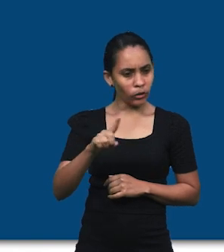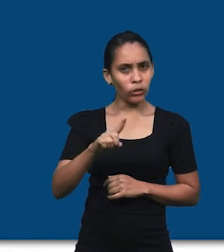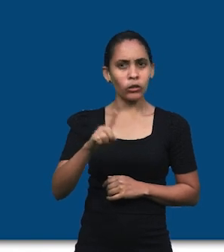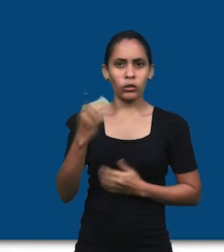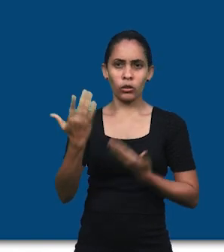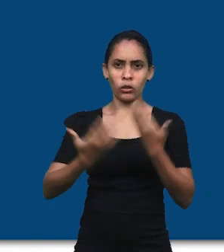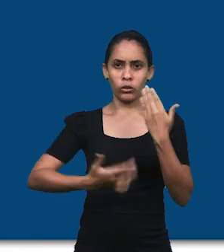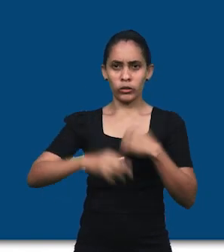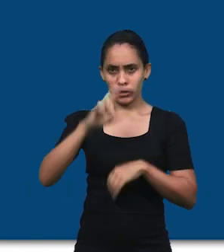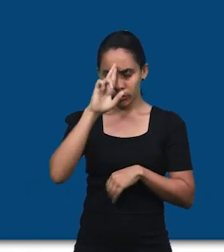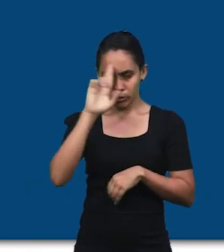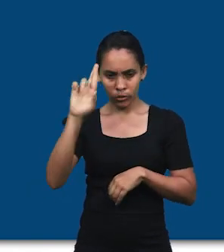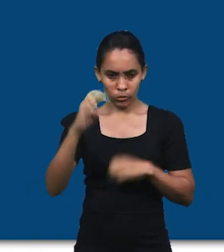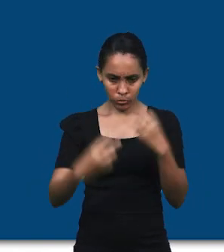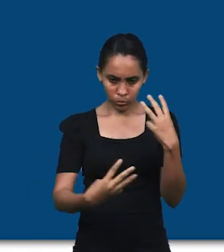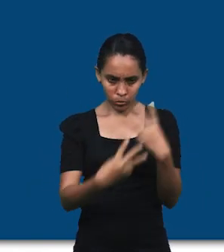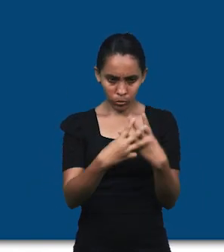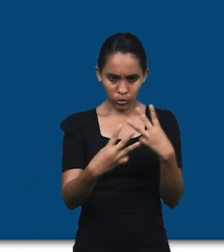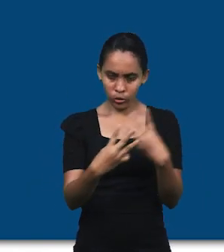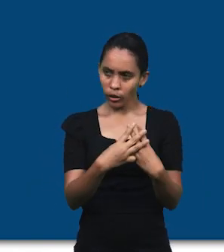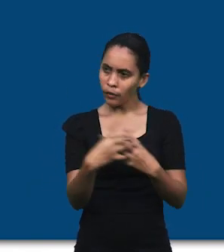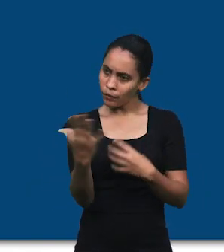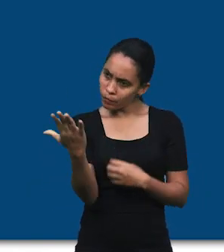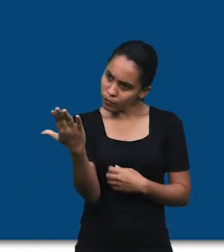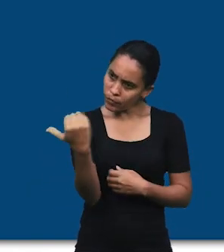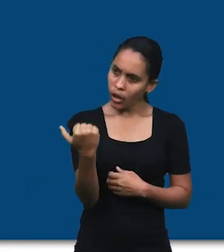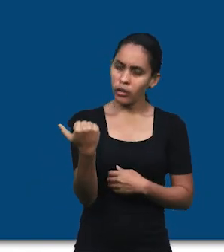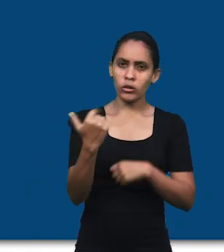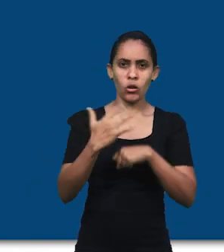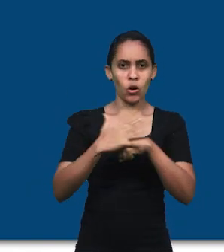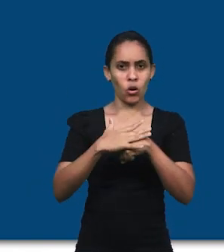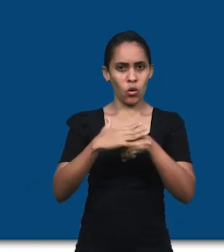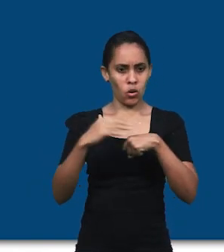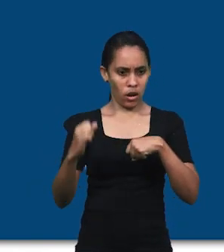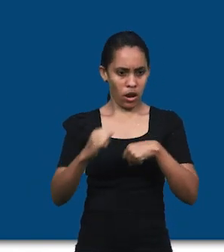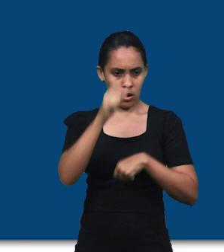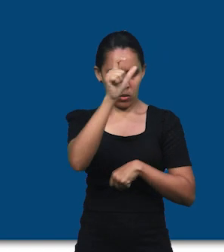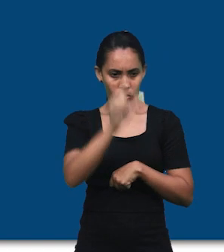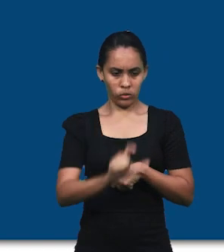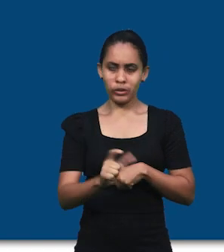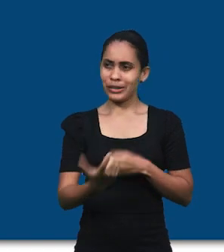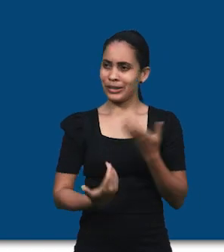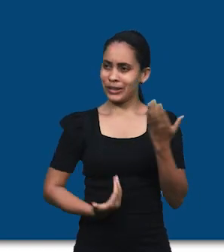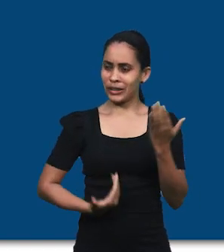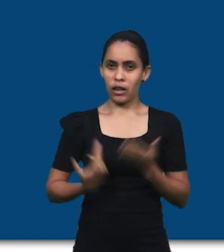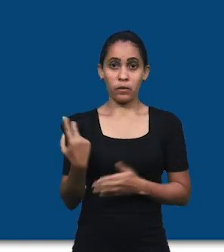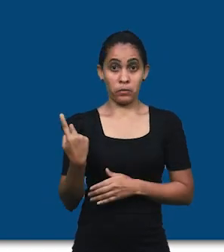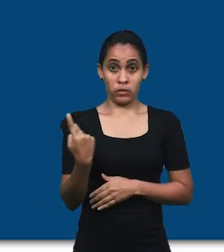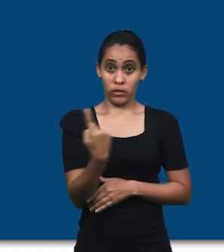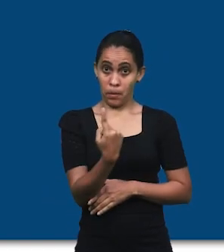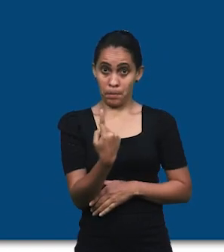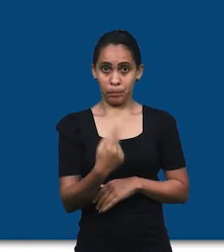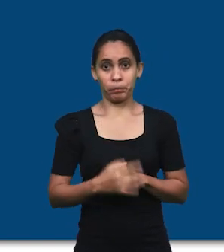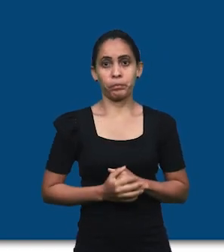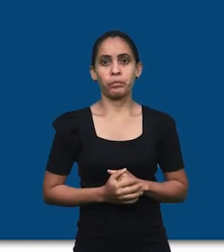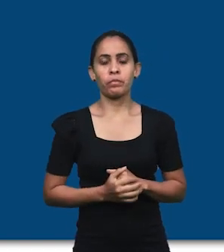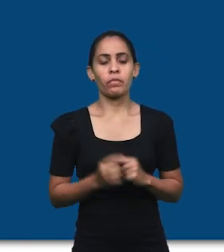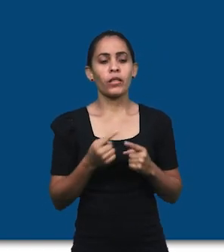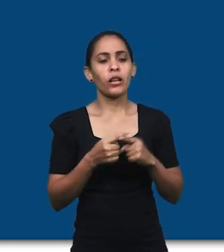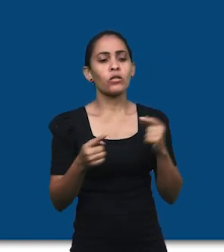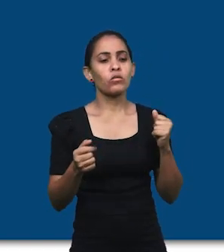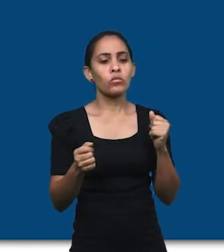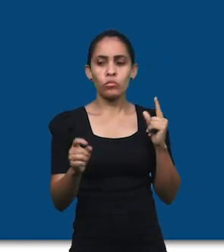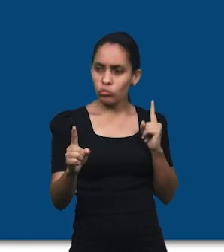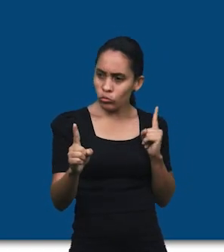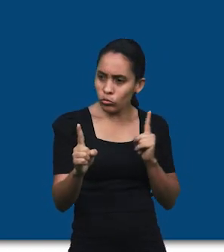enviou-lhes uns anciãos dos judeus, rogando-lhe que viesse curar o seu servo. E